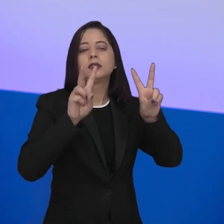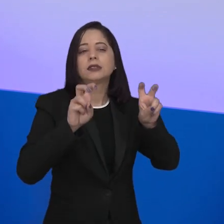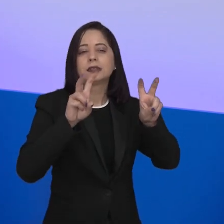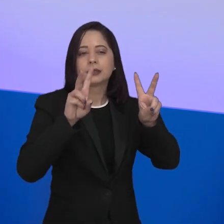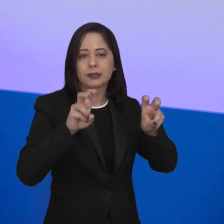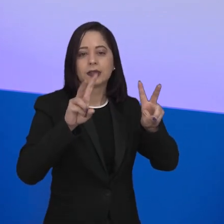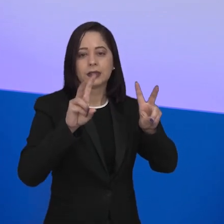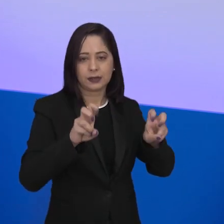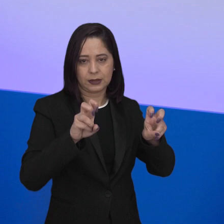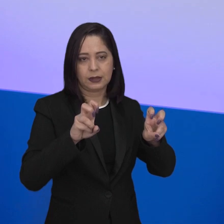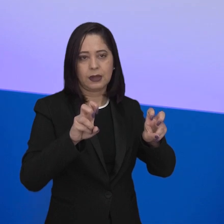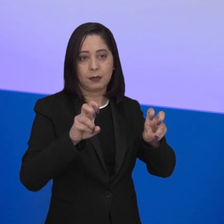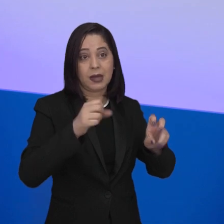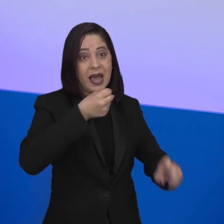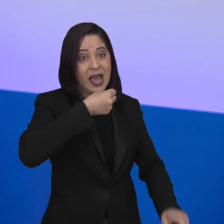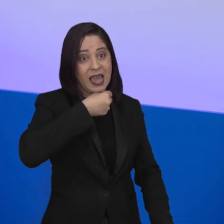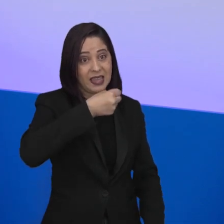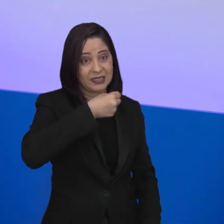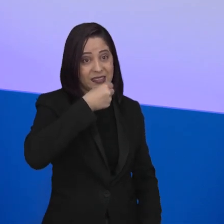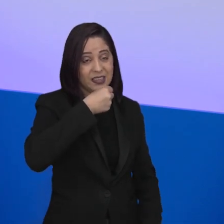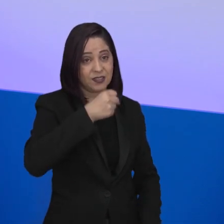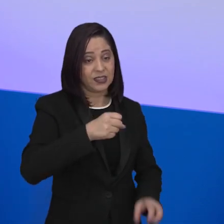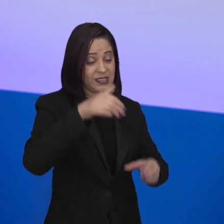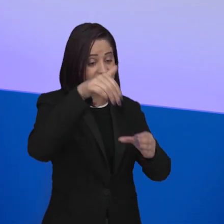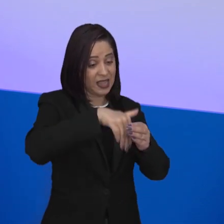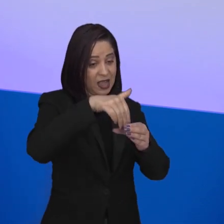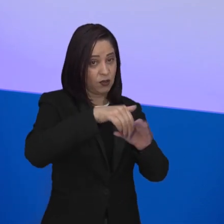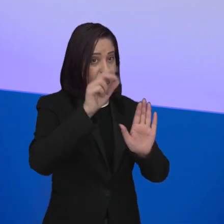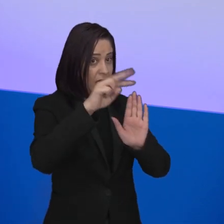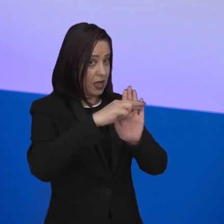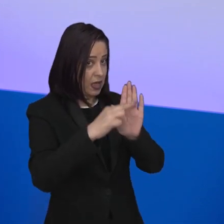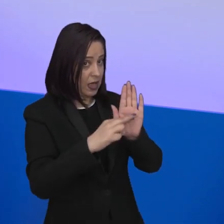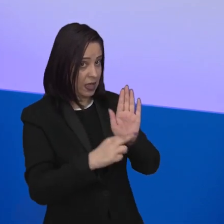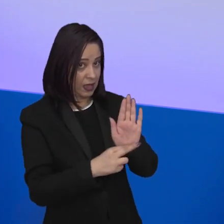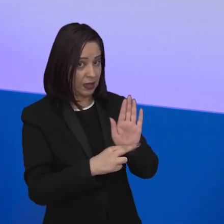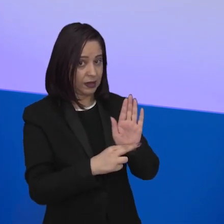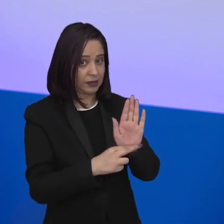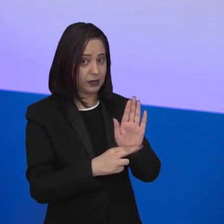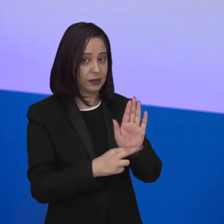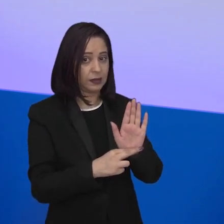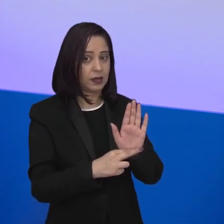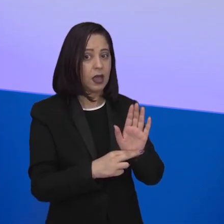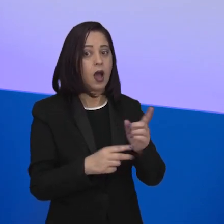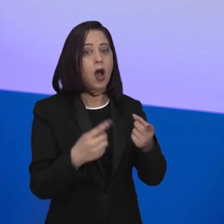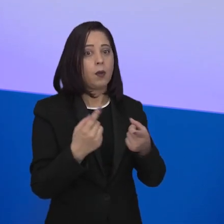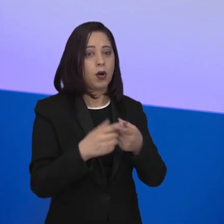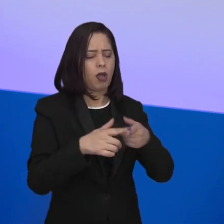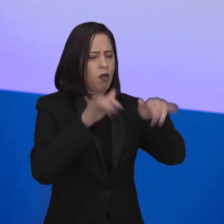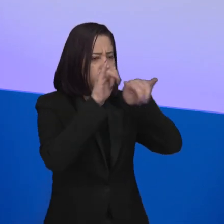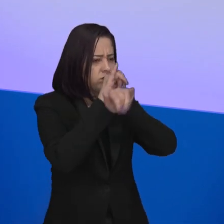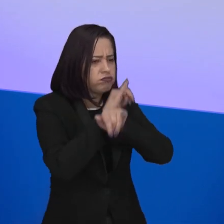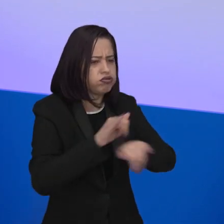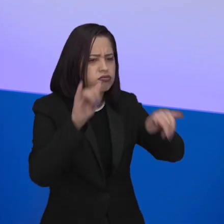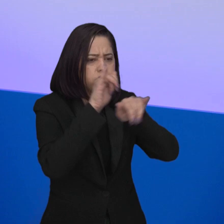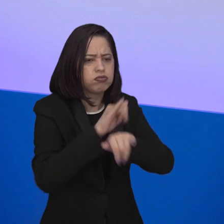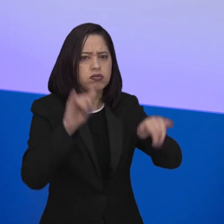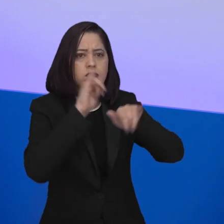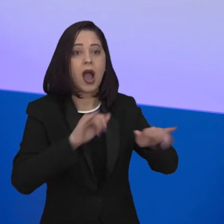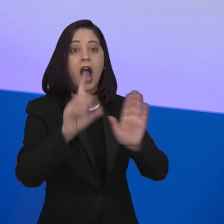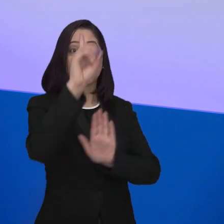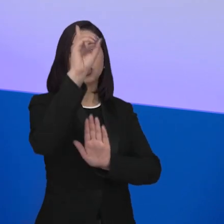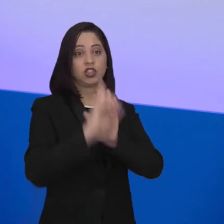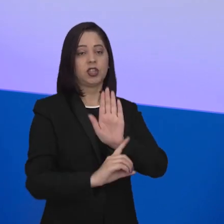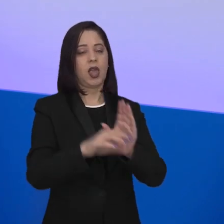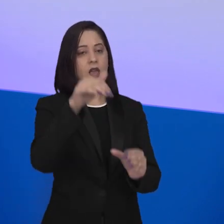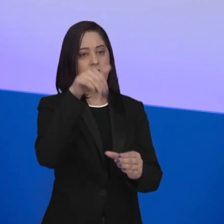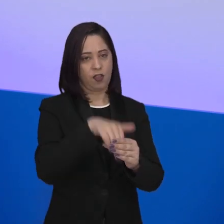se promover a gravar essa série de entrevistas sobre as regras eleitorais, já que isso proporciona uma maior divulgação